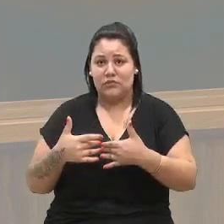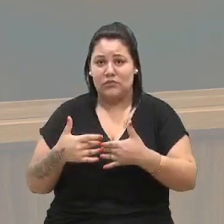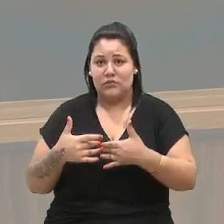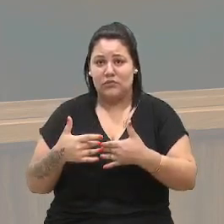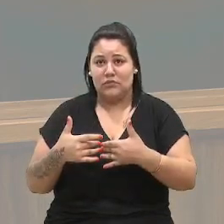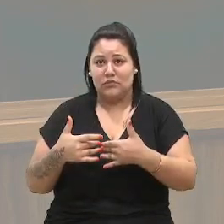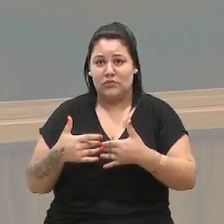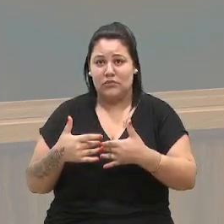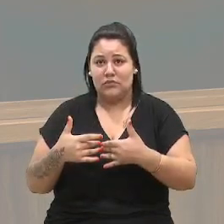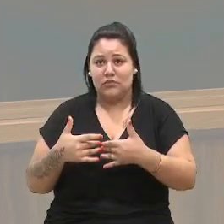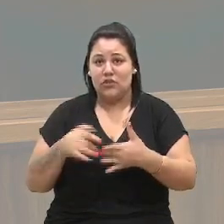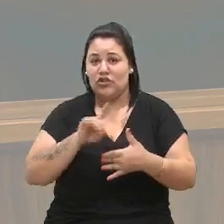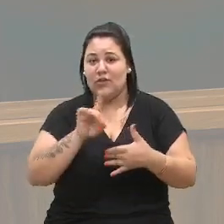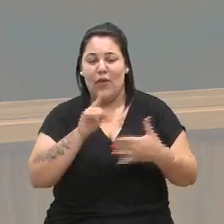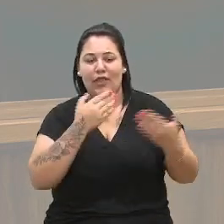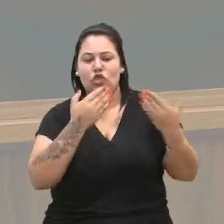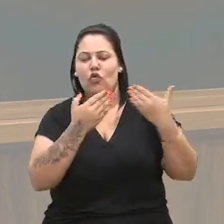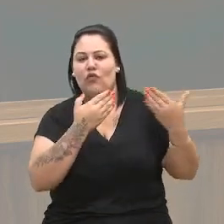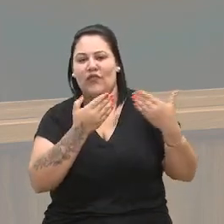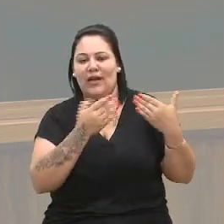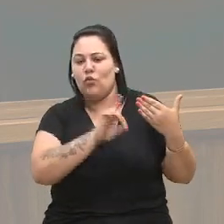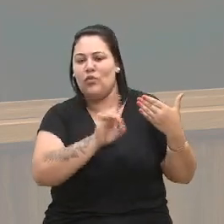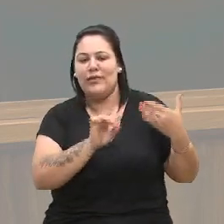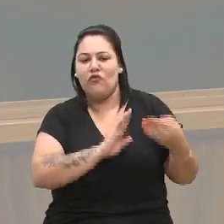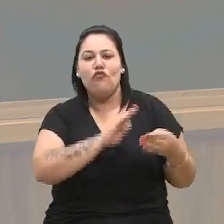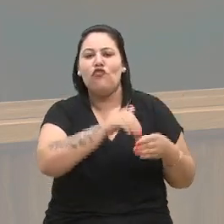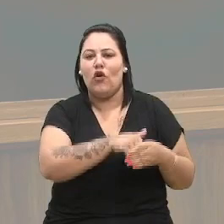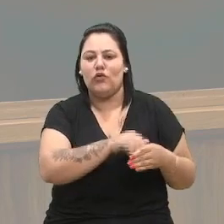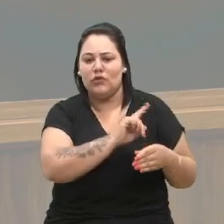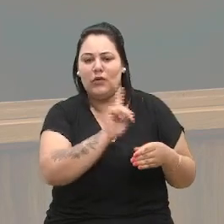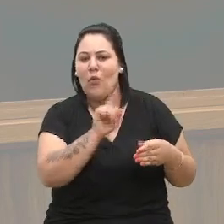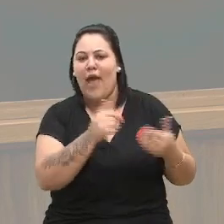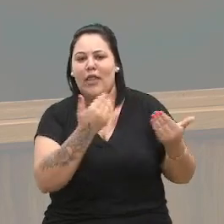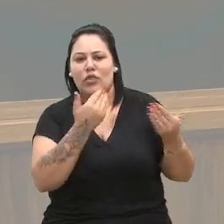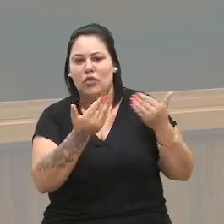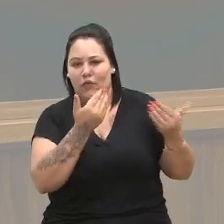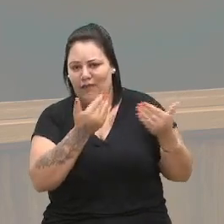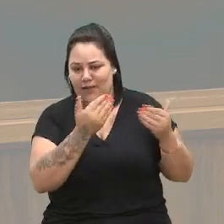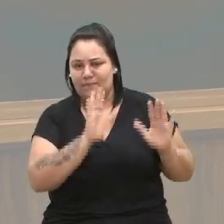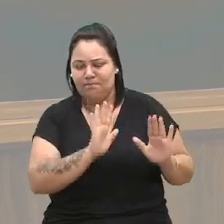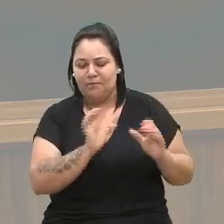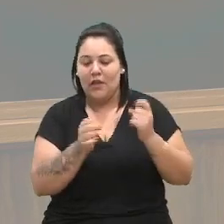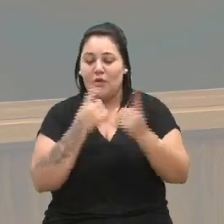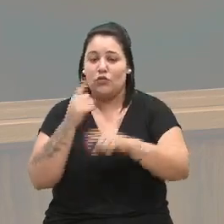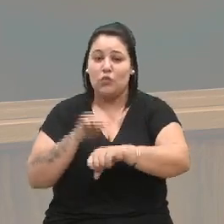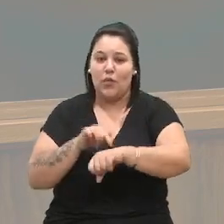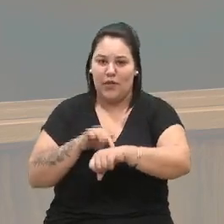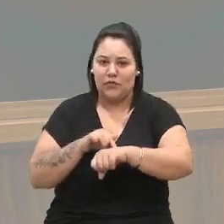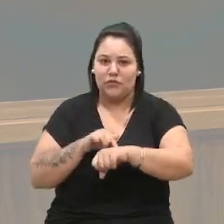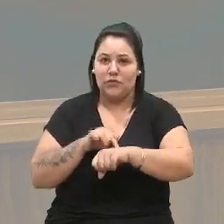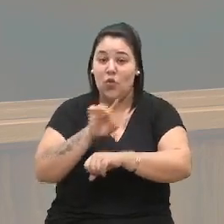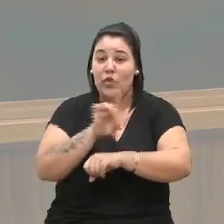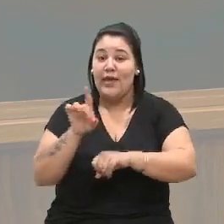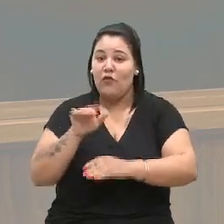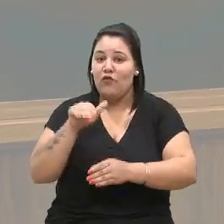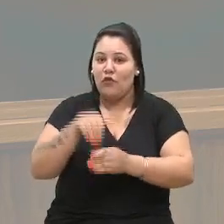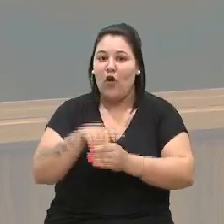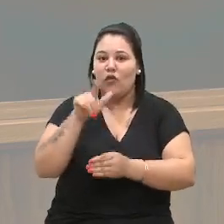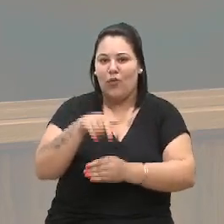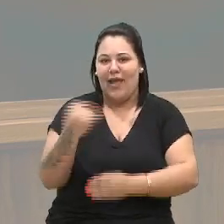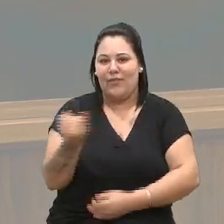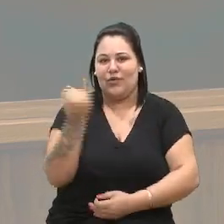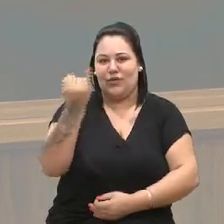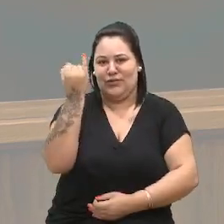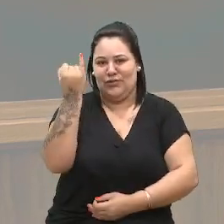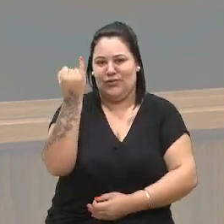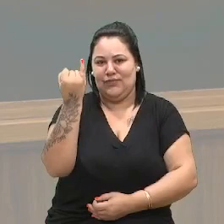significa estar em cima do muro, como pode parecer. Em alguns momentos, a abstenção é uma coisa importante.